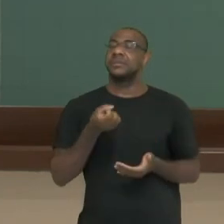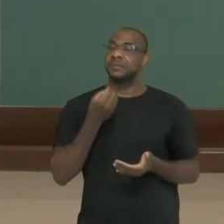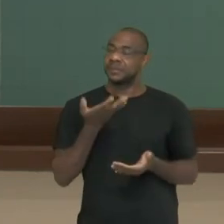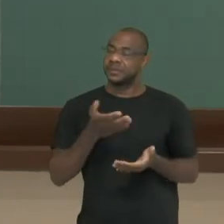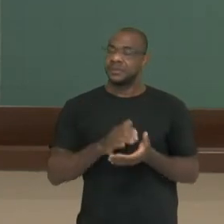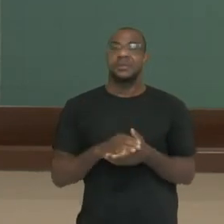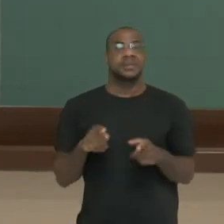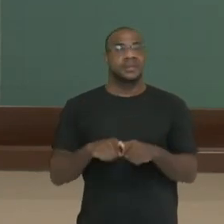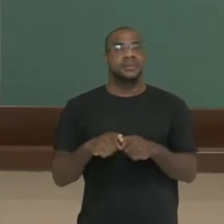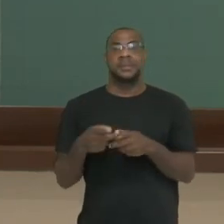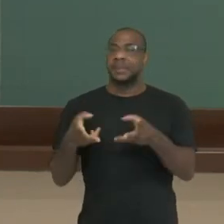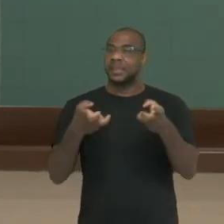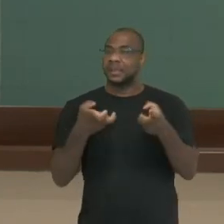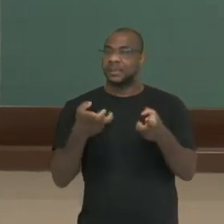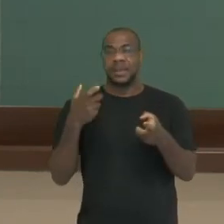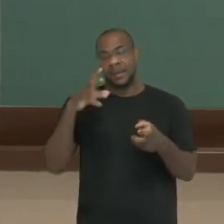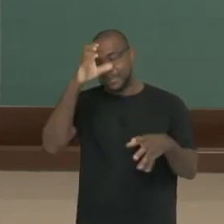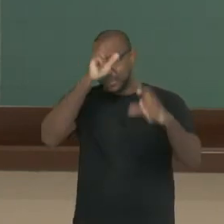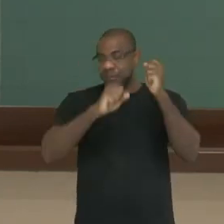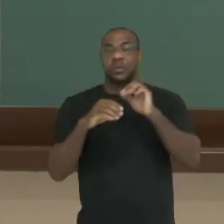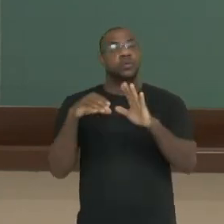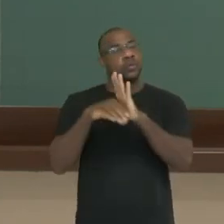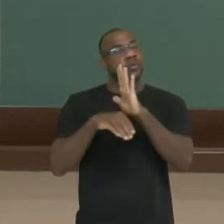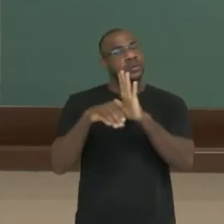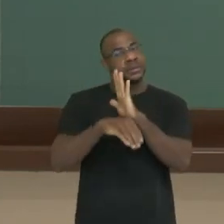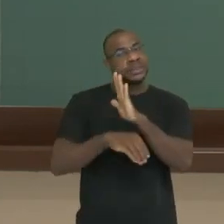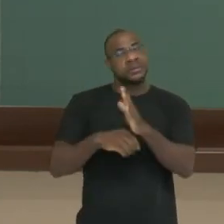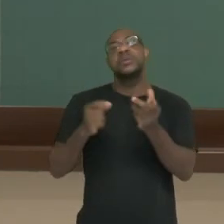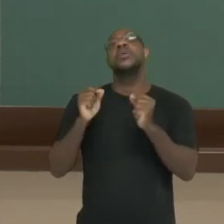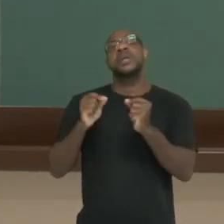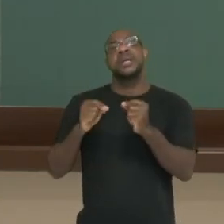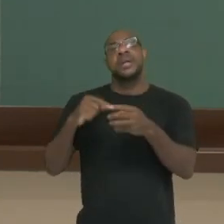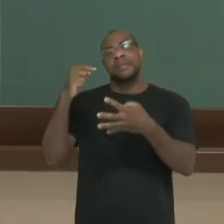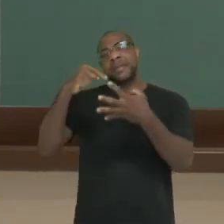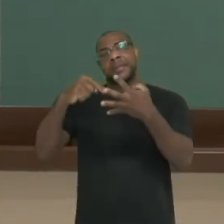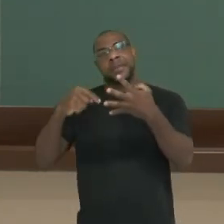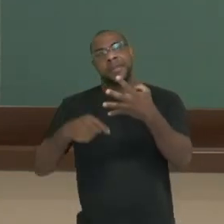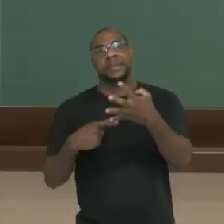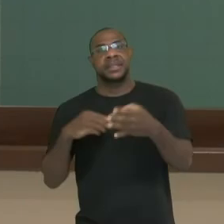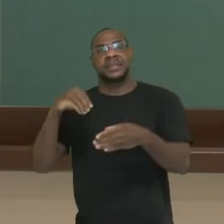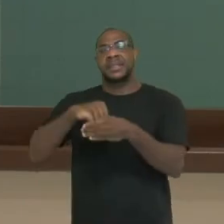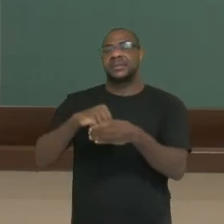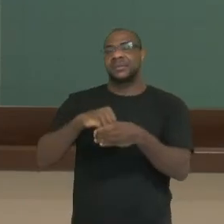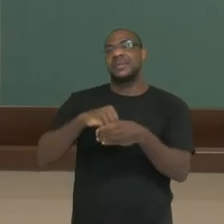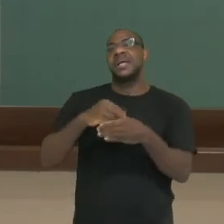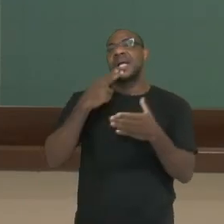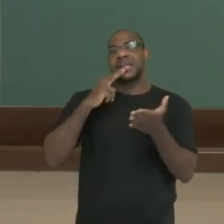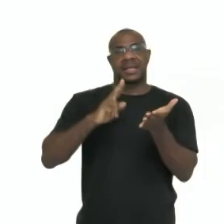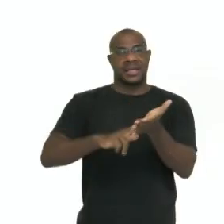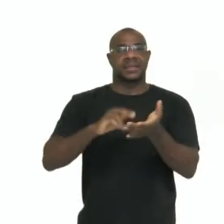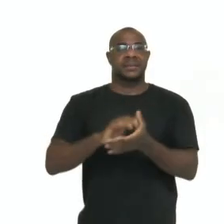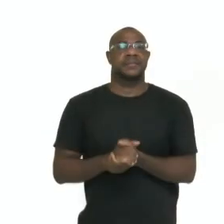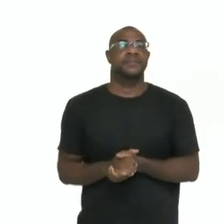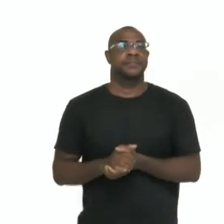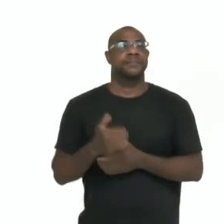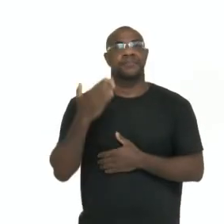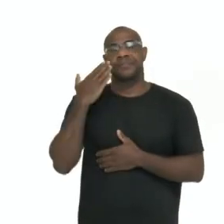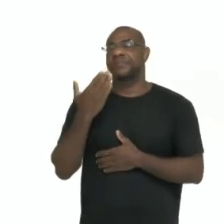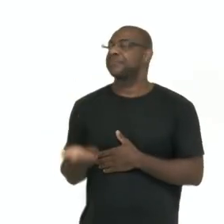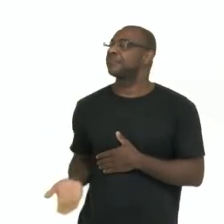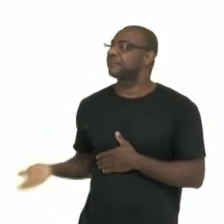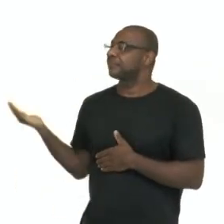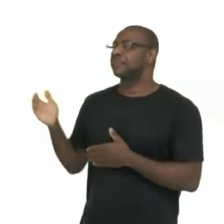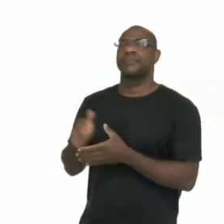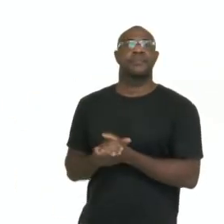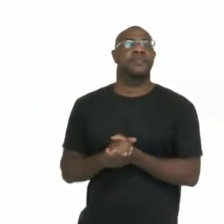dos conceitos, né? Dos elementos composicionais que constituem a carta de solicitação. Então, para a gente saber um pouquinho mais, leiam aqui comigo. Então,